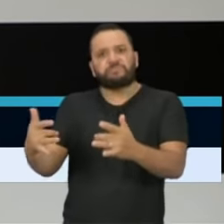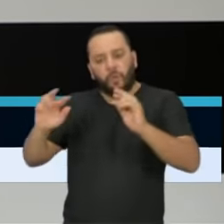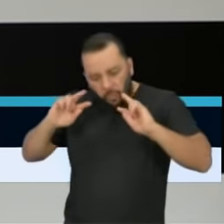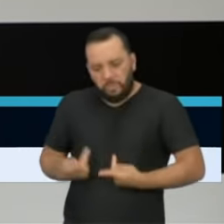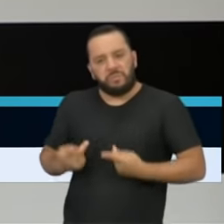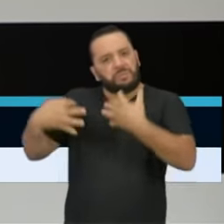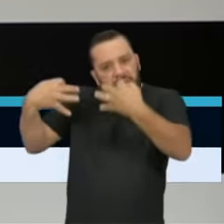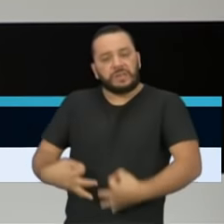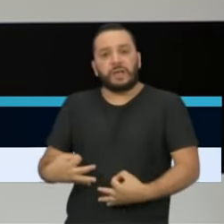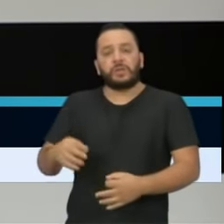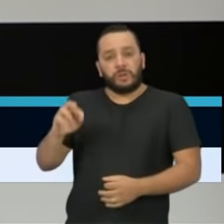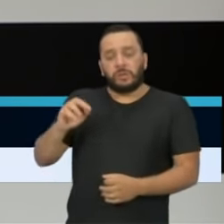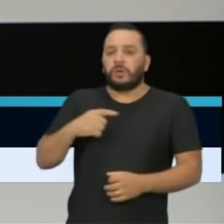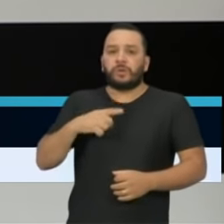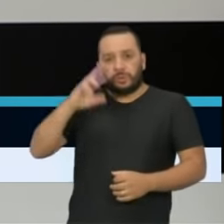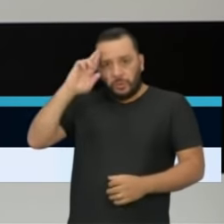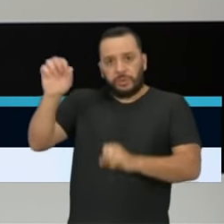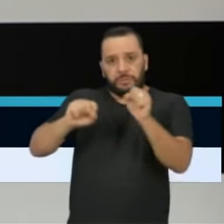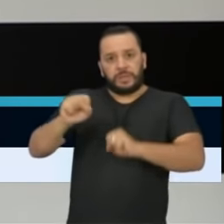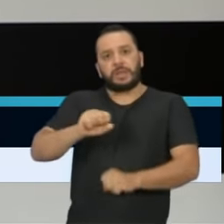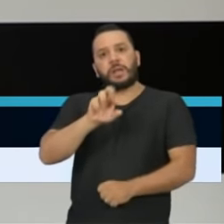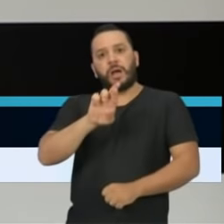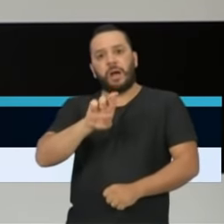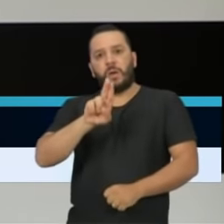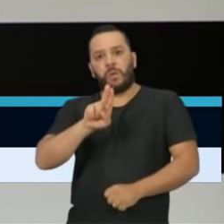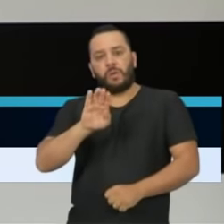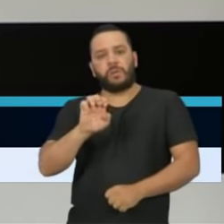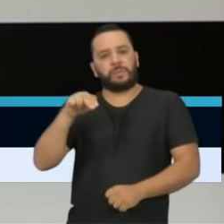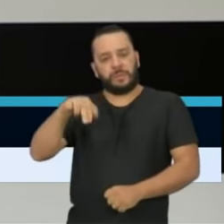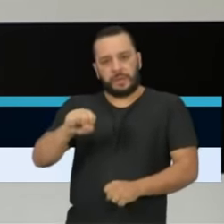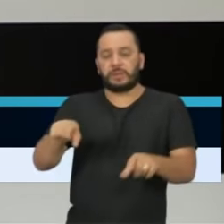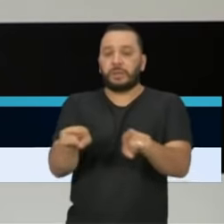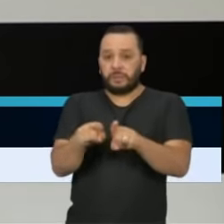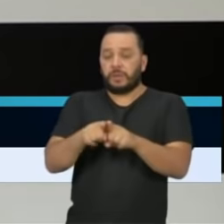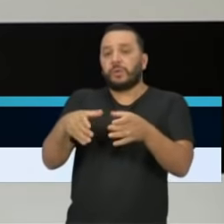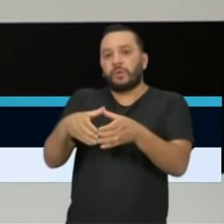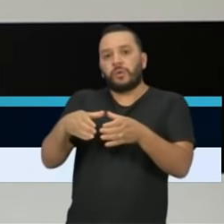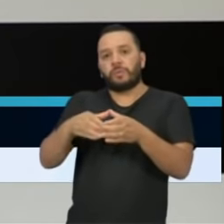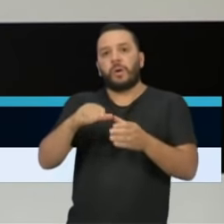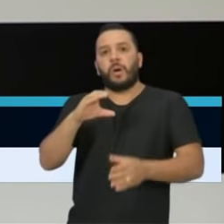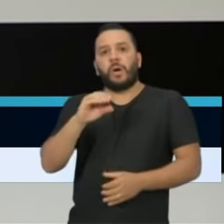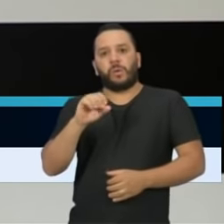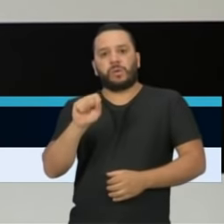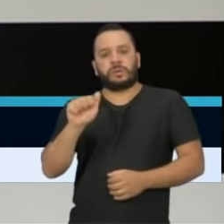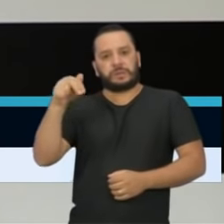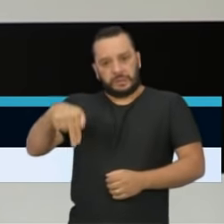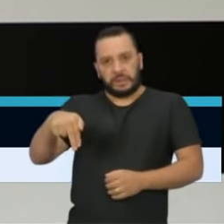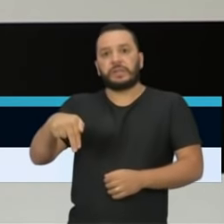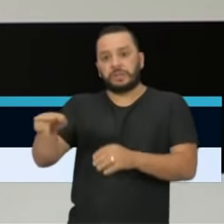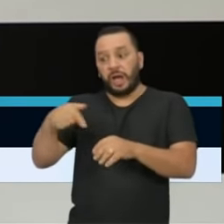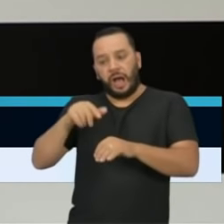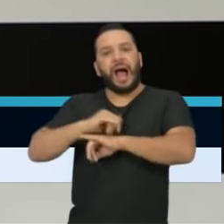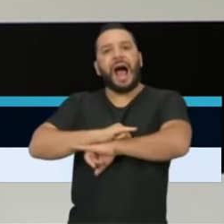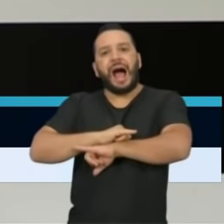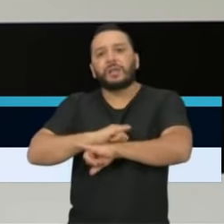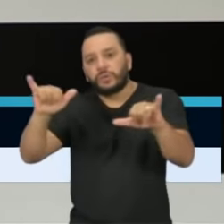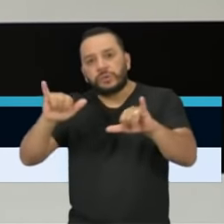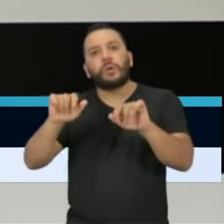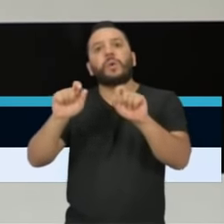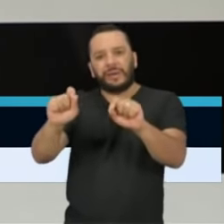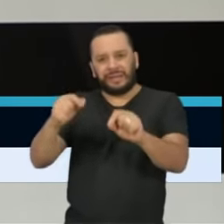humanidade. O empresário Rubens Ometo, presidente do Grupo Cosan, um dos maiores grupos empresariais do país, anunciou publicamente que não